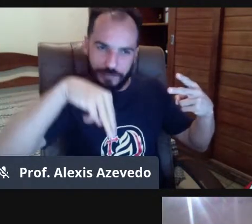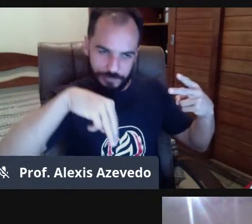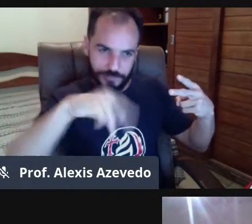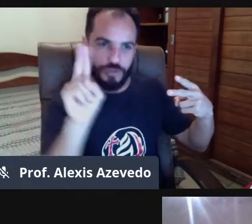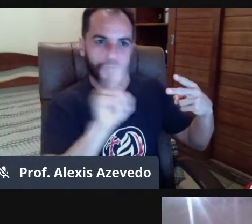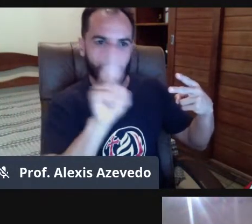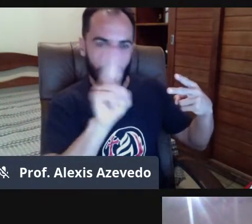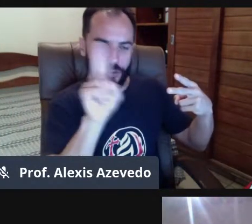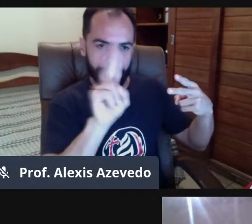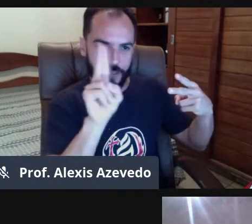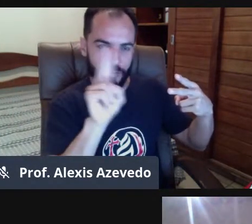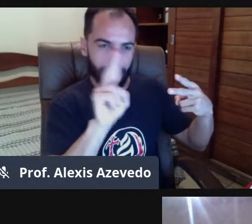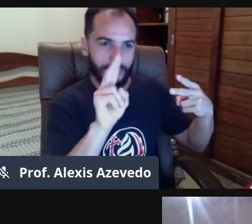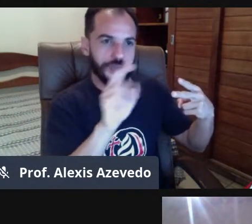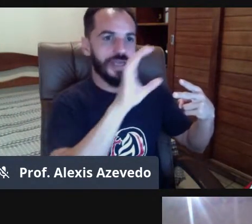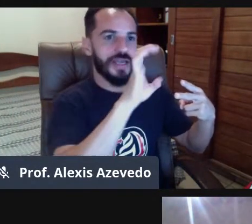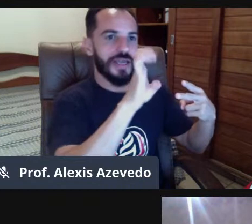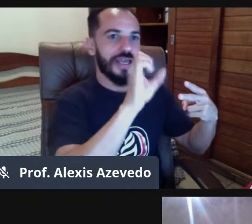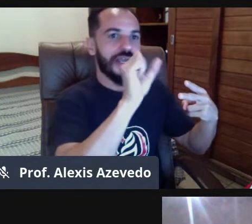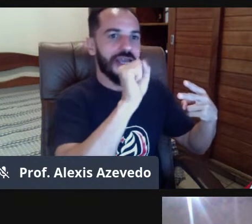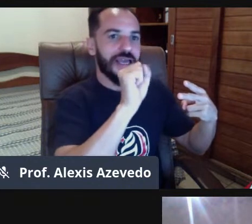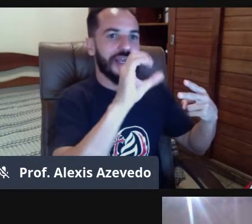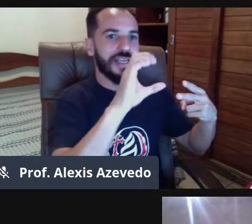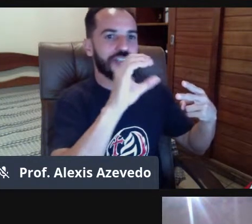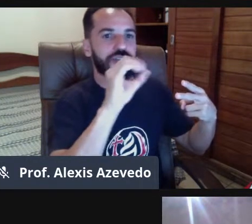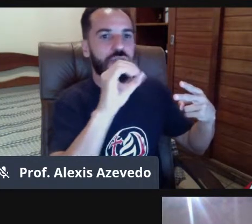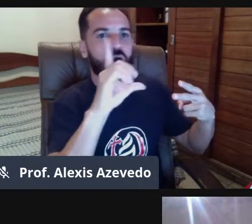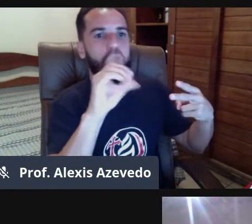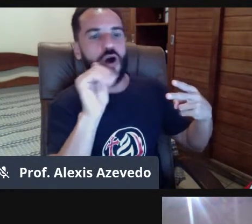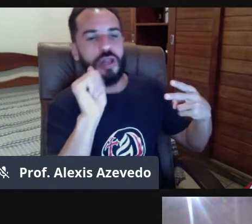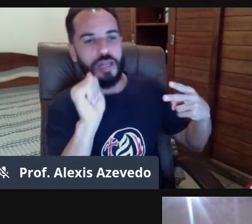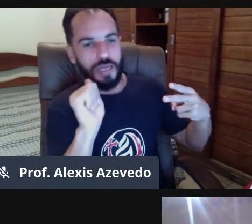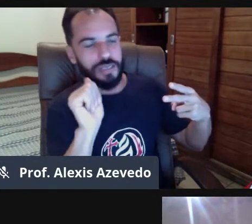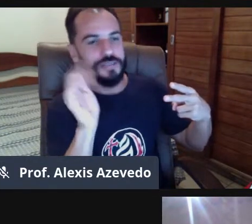No momento agora eu estou responsável, daqui quando eu